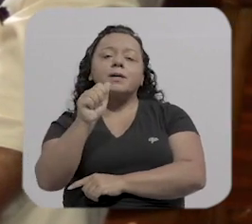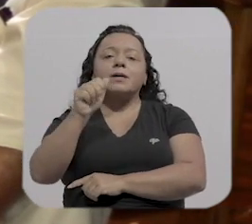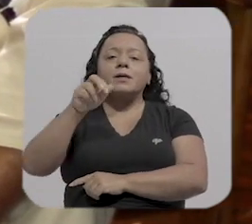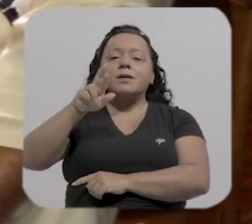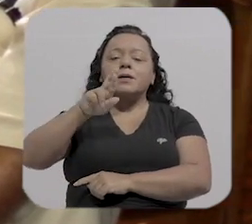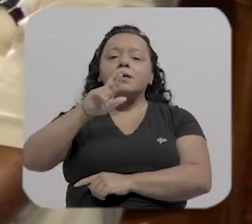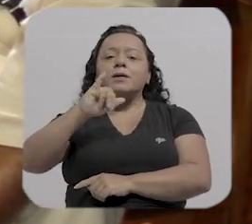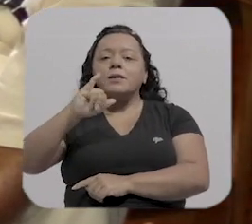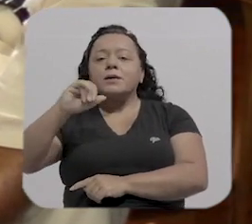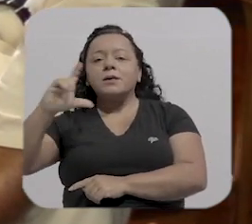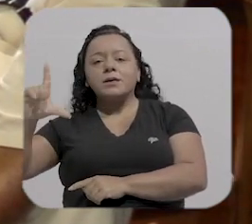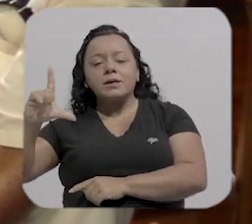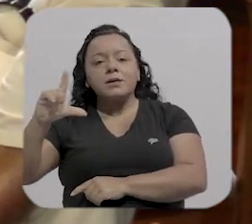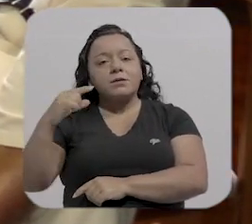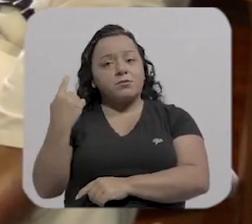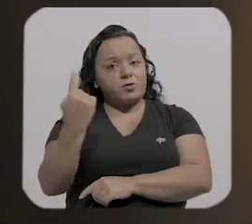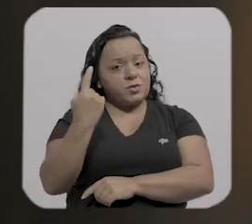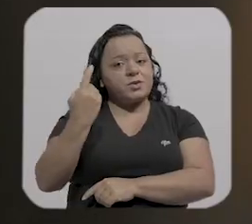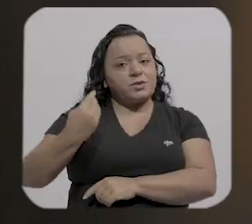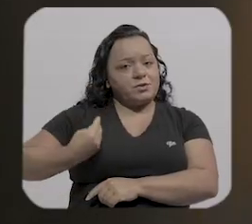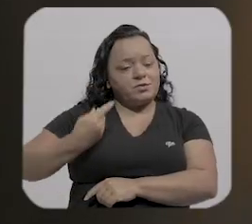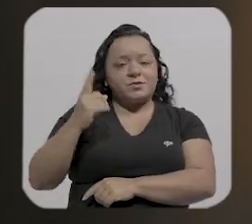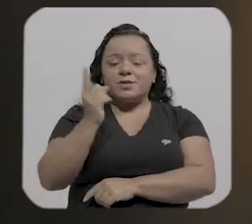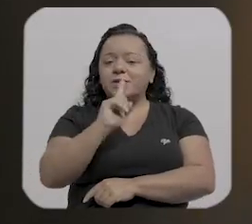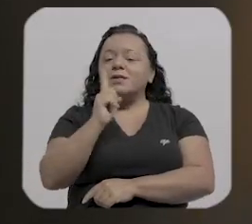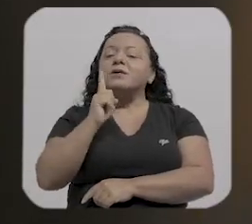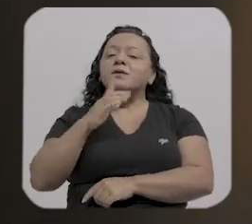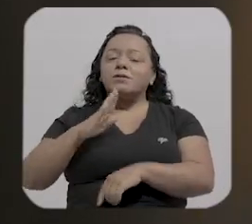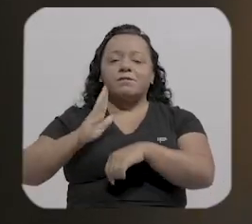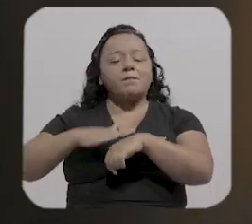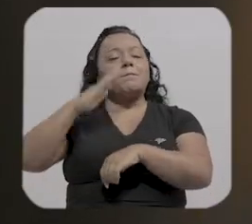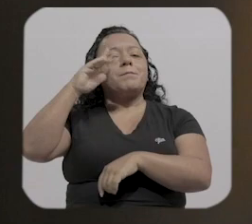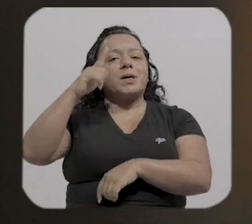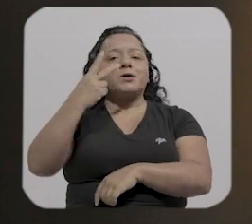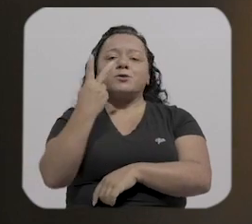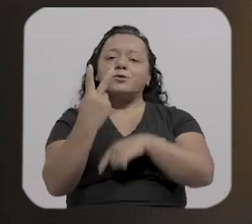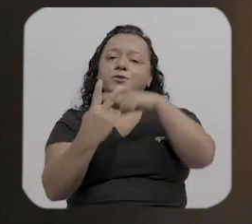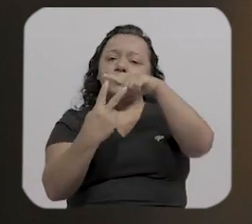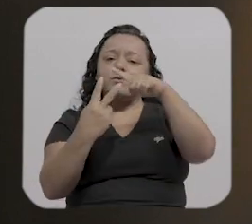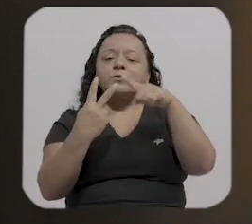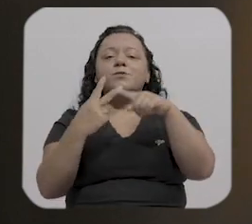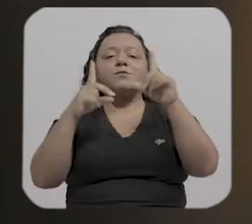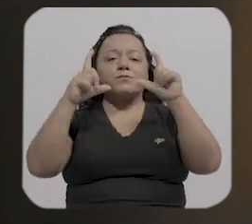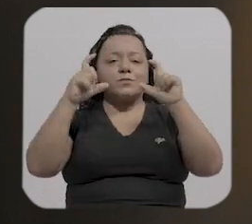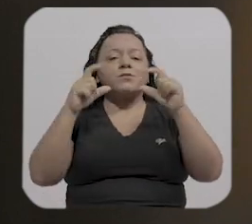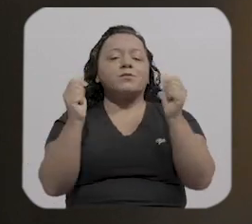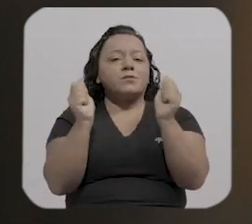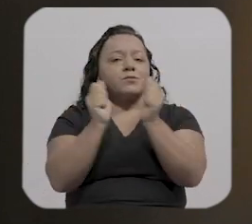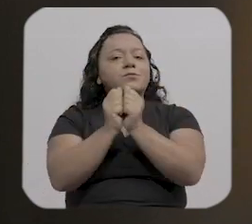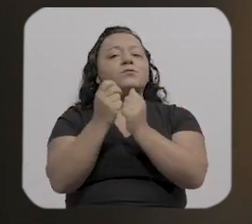se notabilizou, claro, mas estiveram mais 2 fotógrafos com ele.